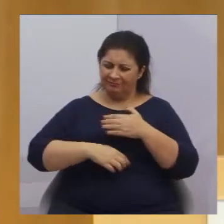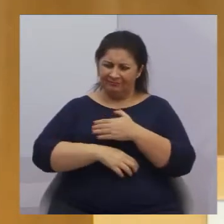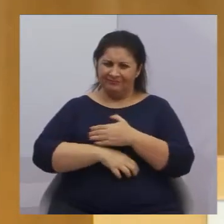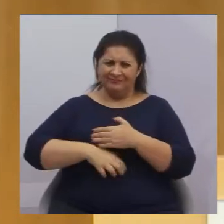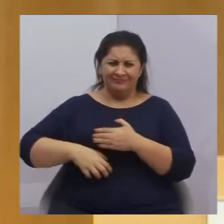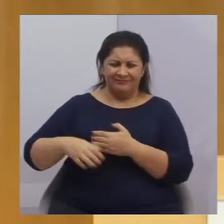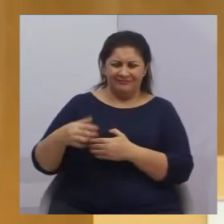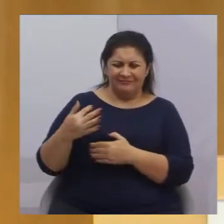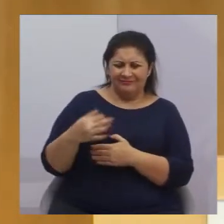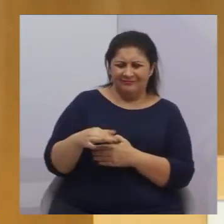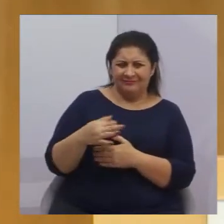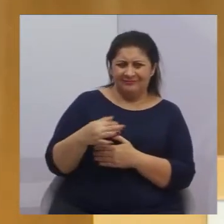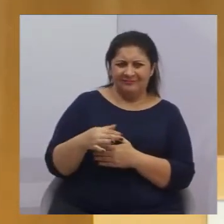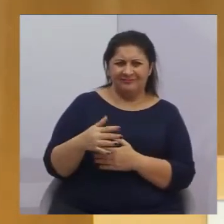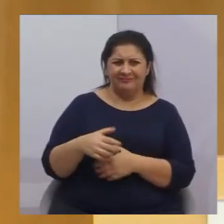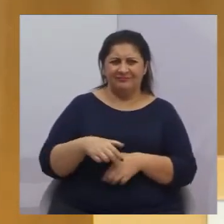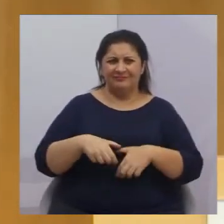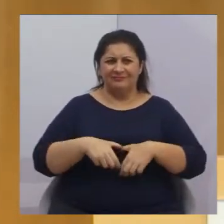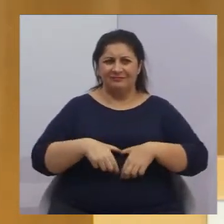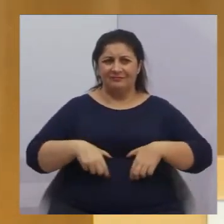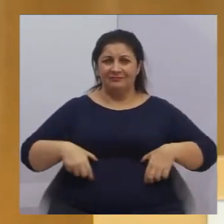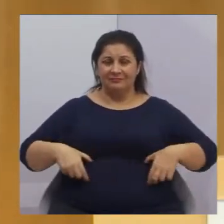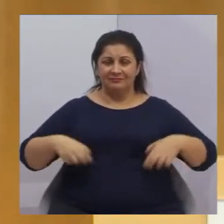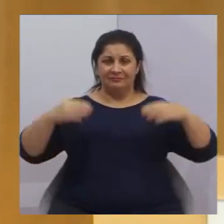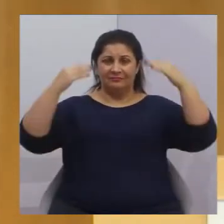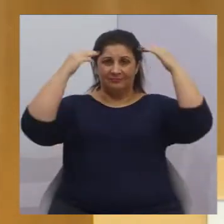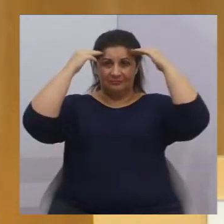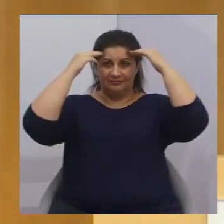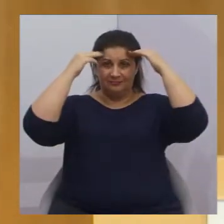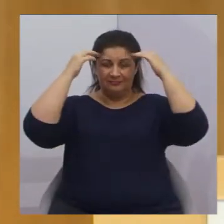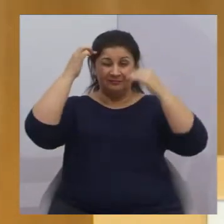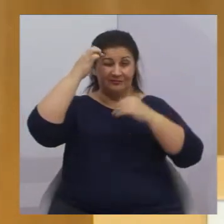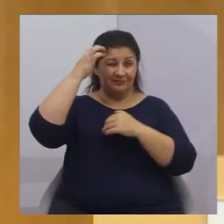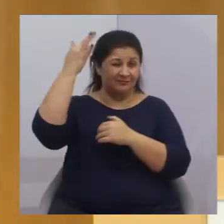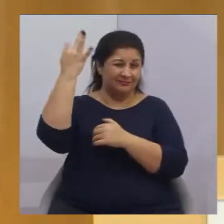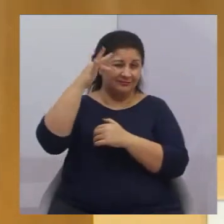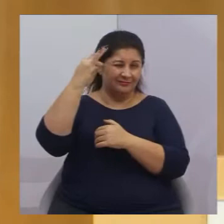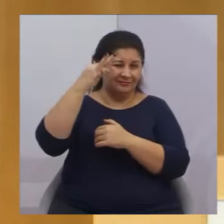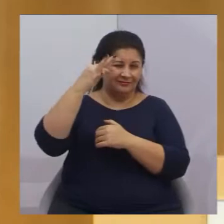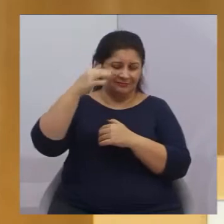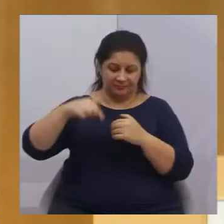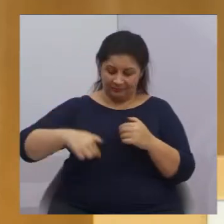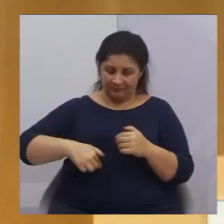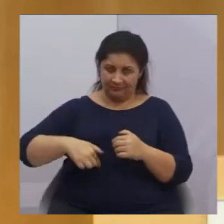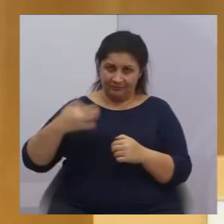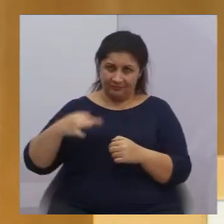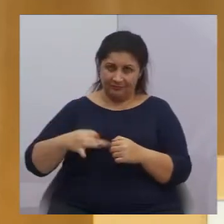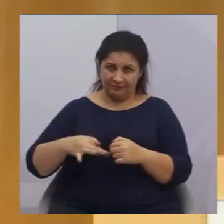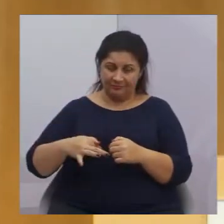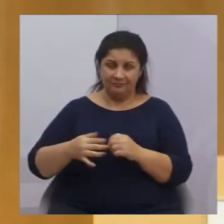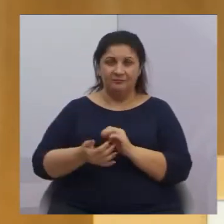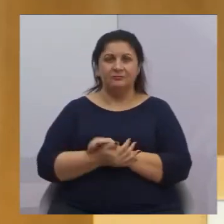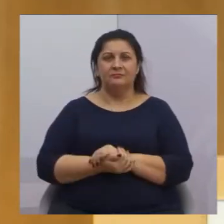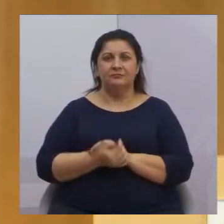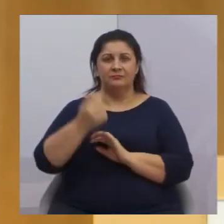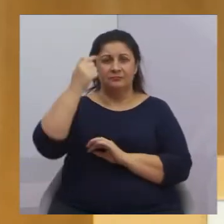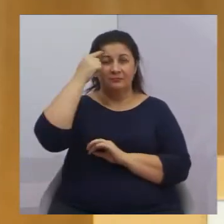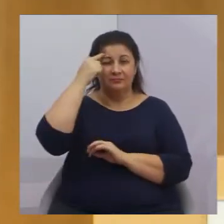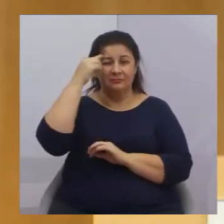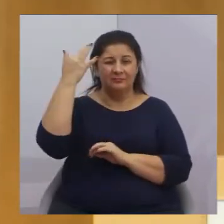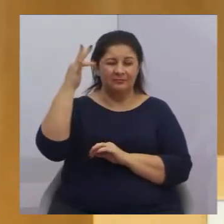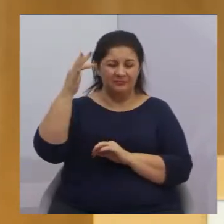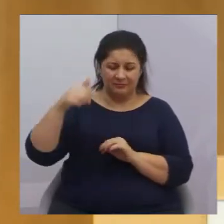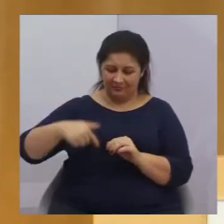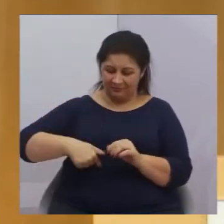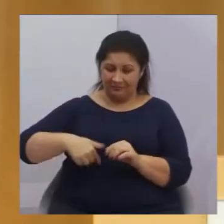né? Em geral, é isso aqui e isso aqui. Dor de cabeça, dor de estômago. Dor de cabeça, dor de estômago. São